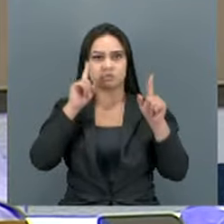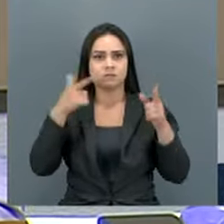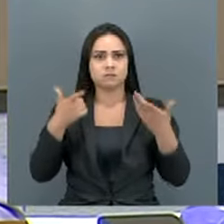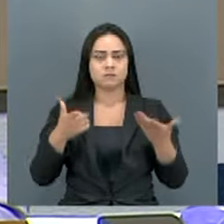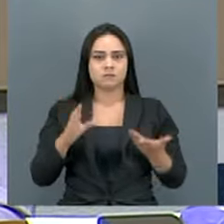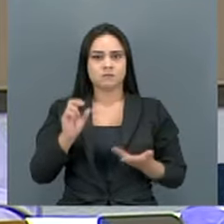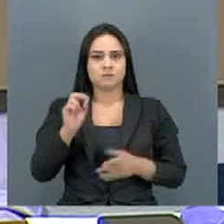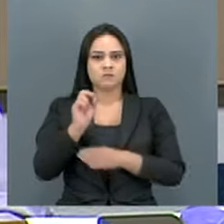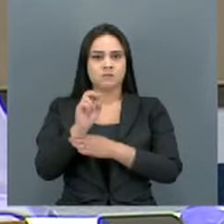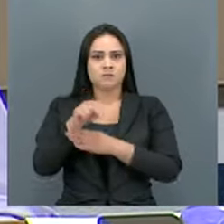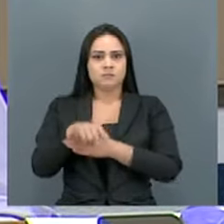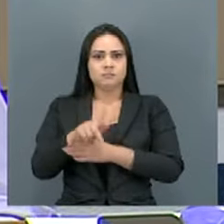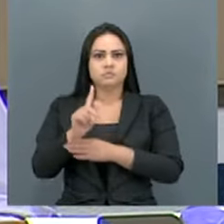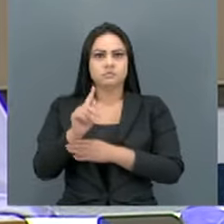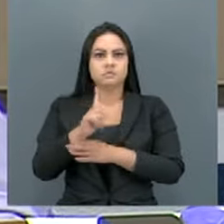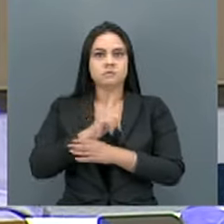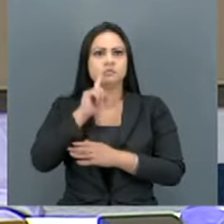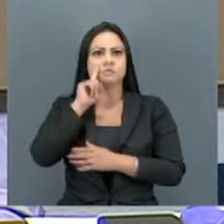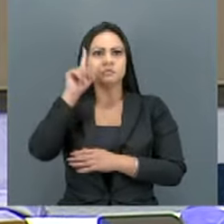UNG,